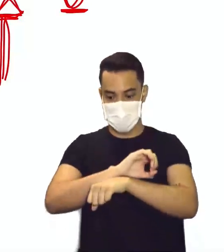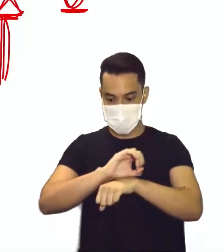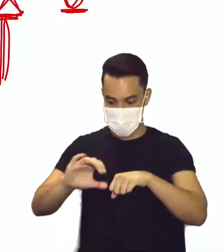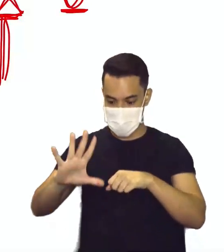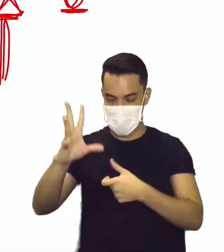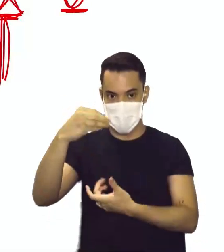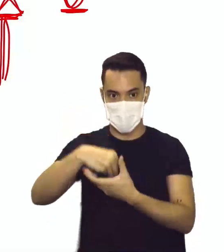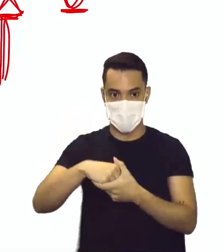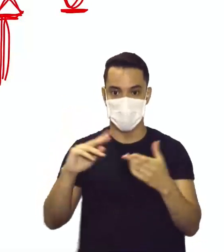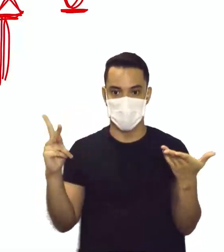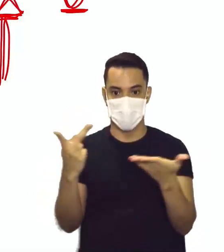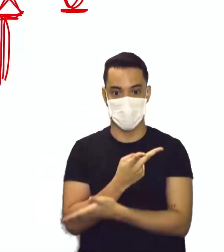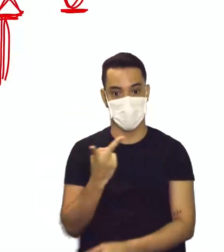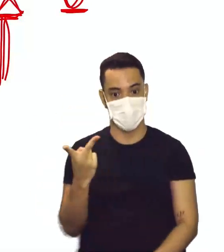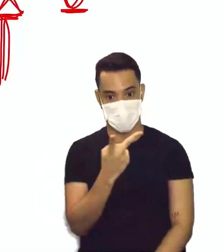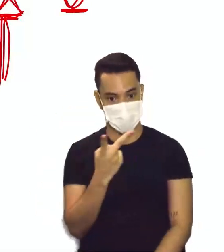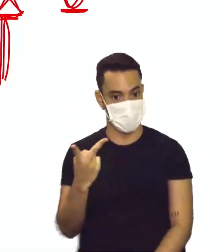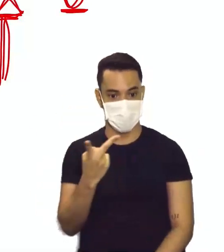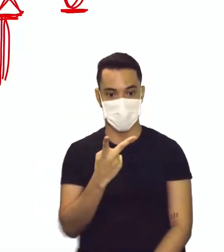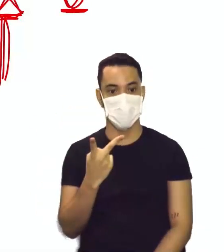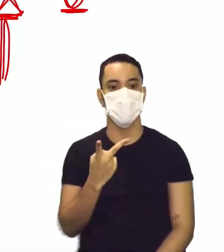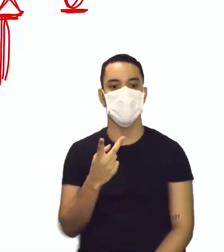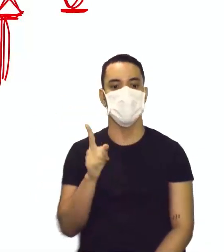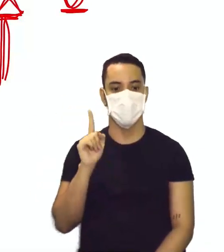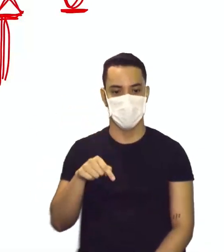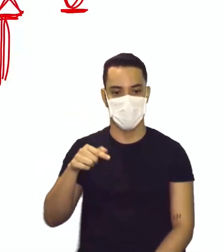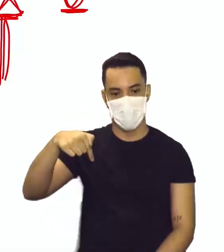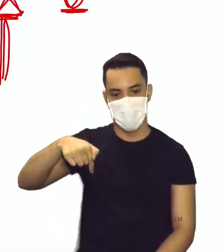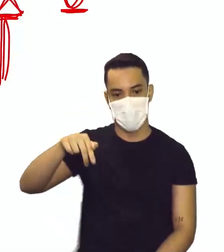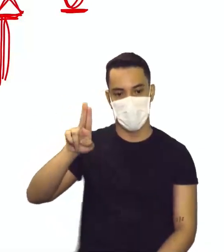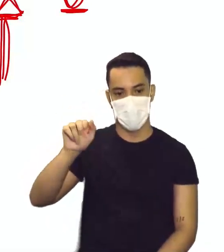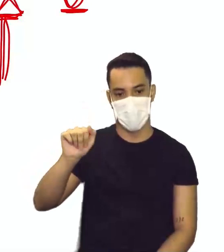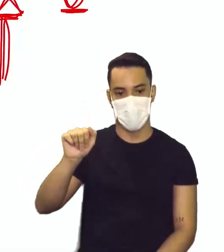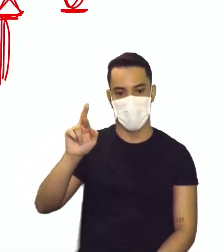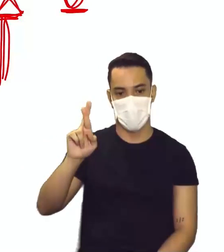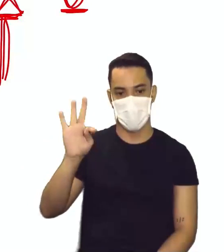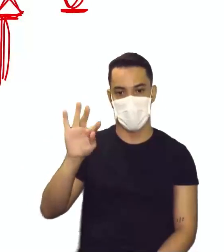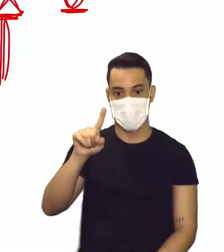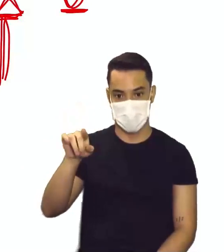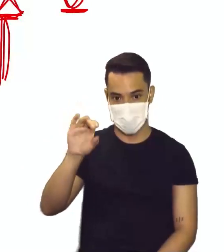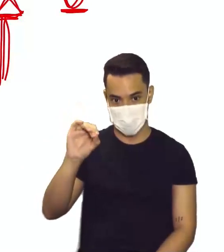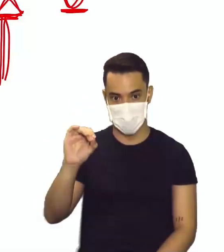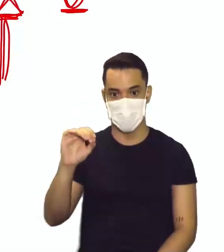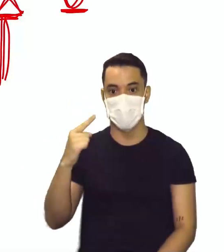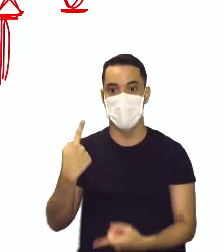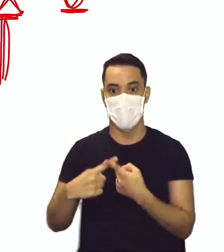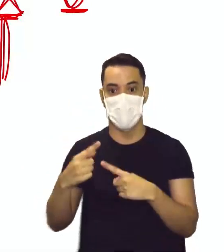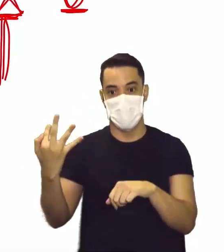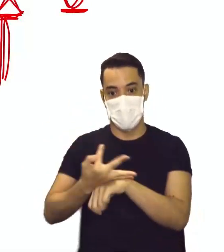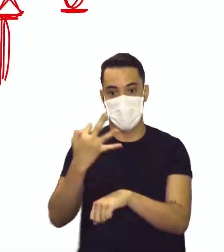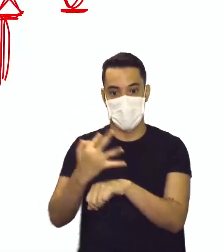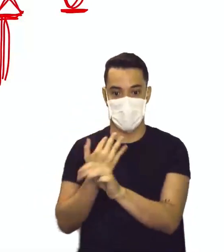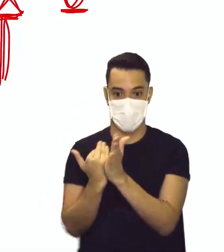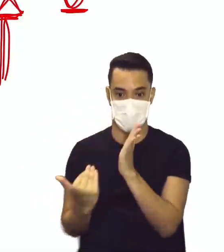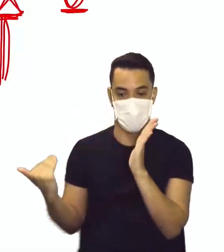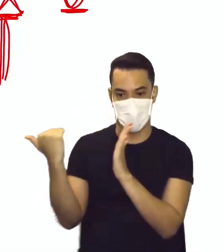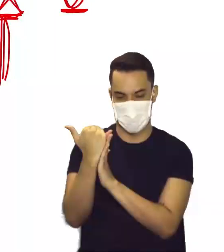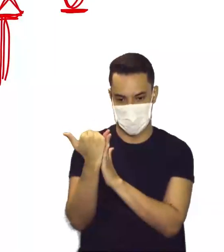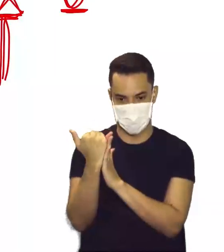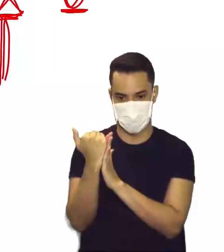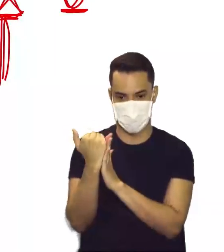esses dois seria o quartzo, porque ele tem uma resistividade alta, né? Vou deixar anotado bem aqui,